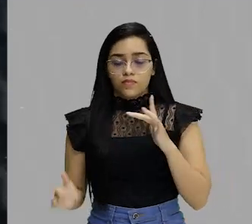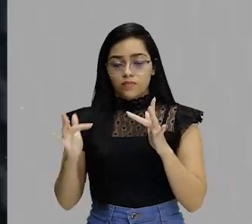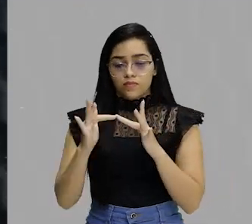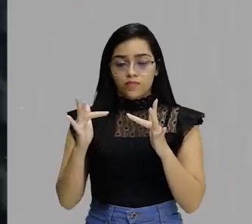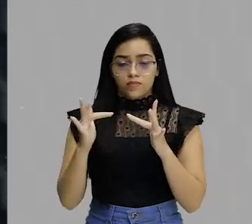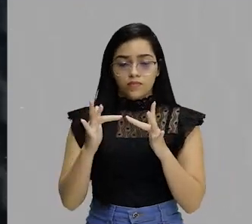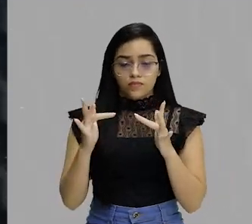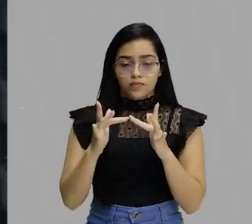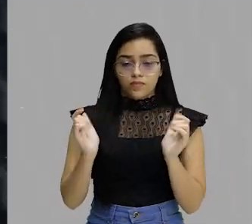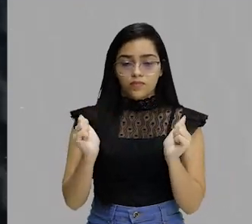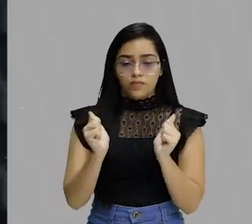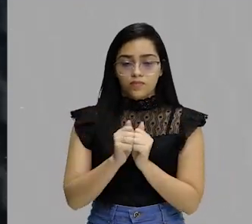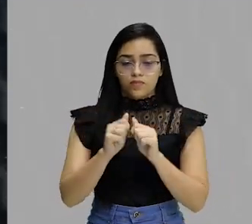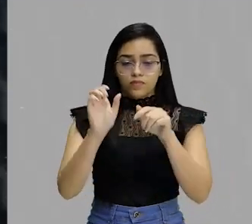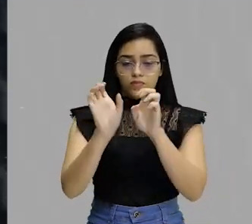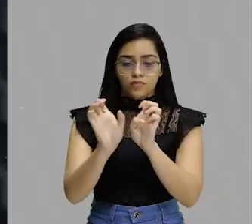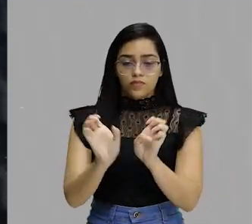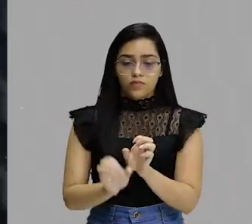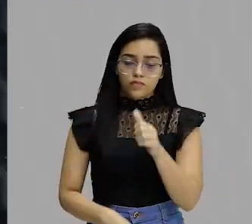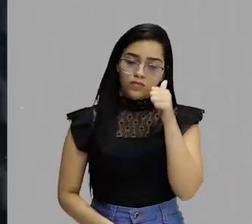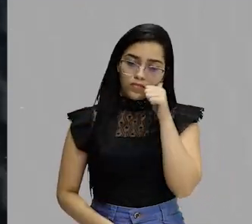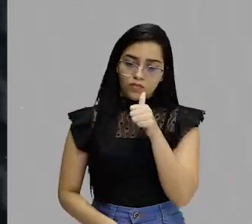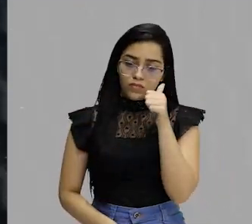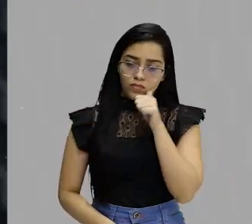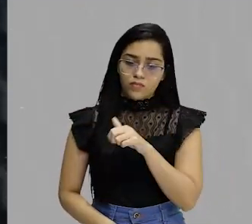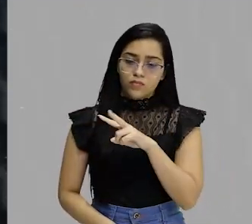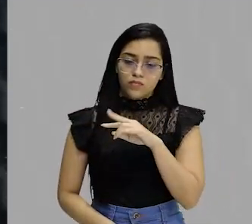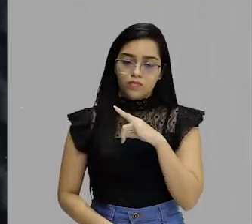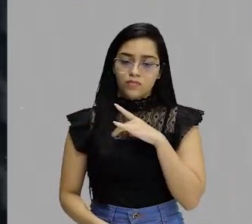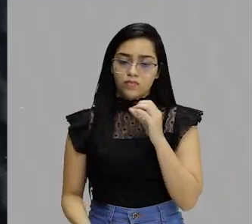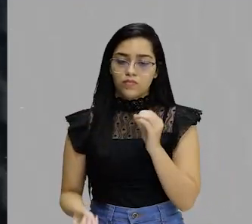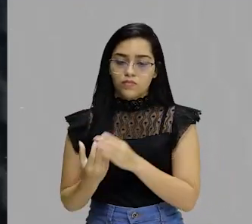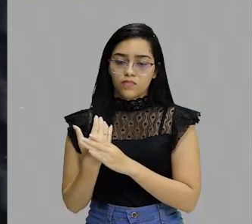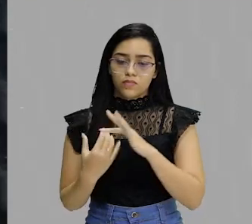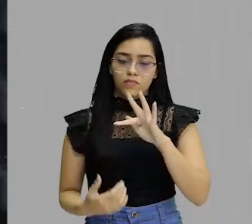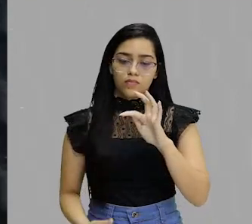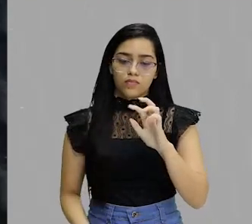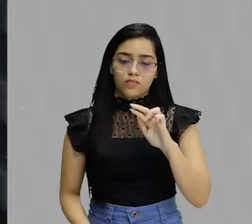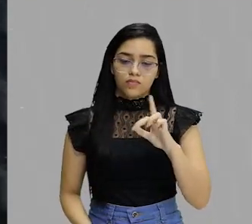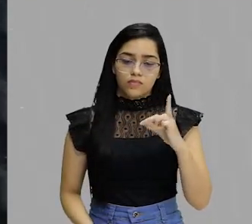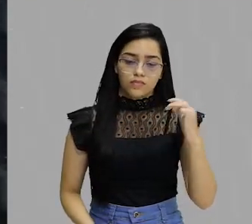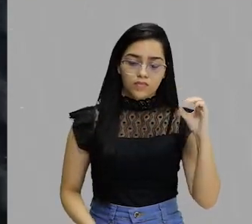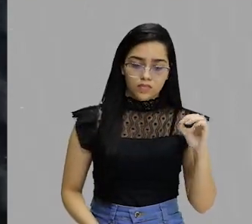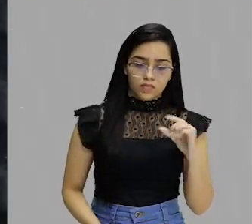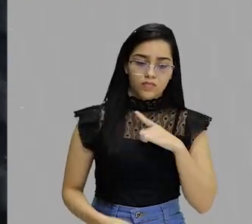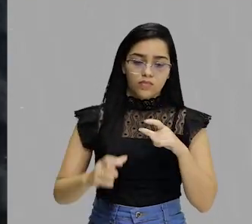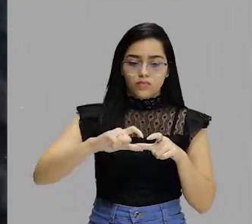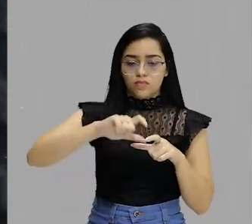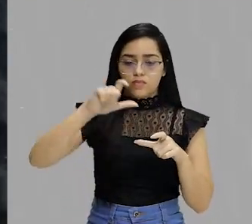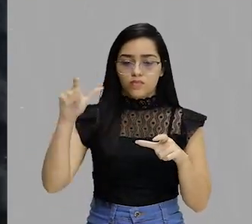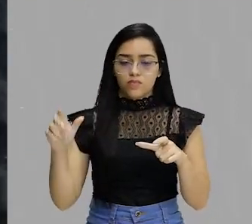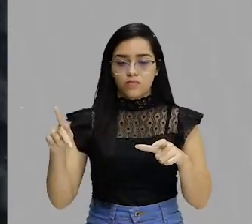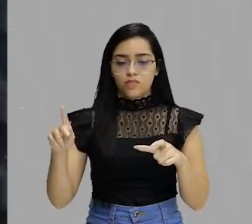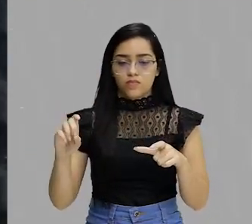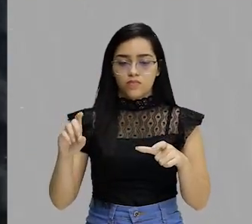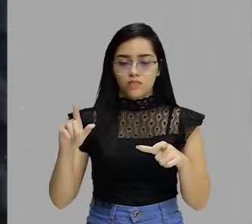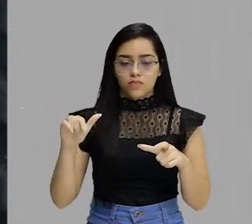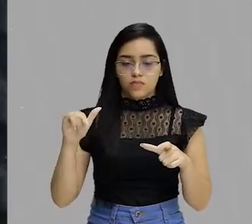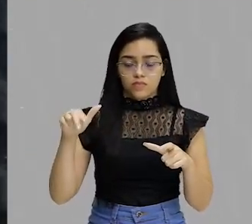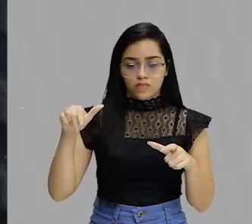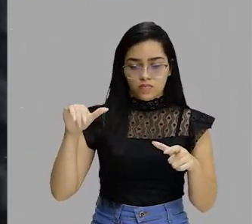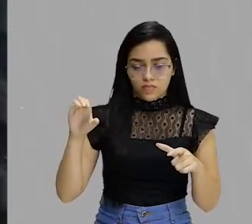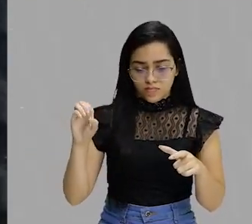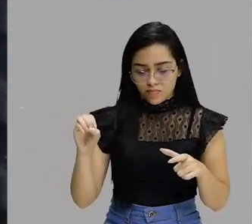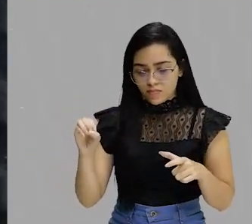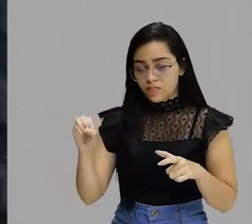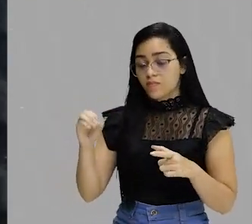contato com a estrutura feminina, vai se formar o processo de fecundação por meio do tubo